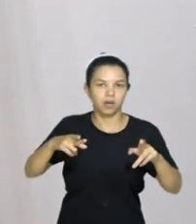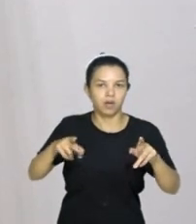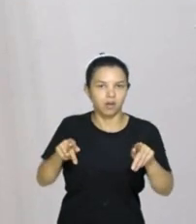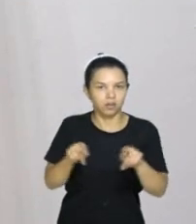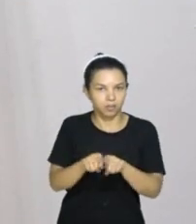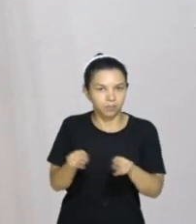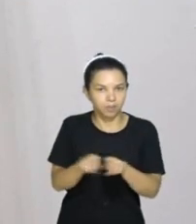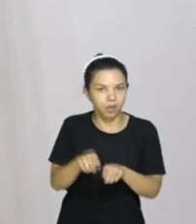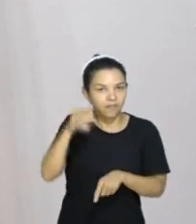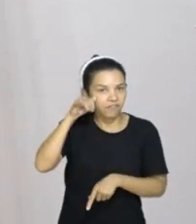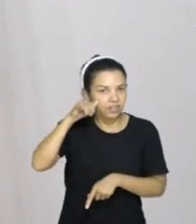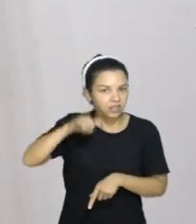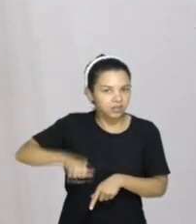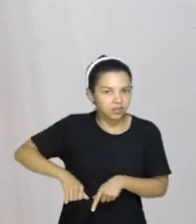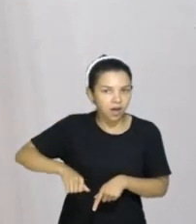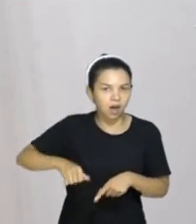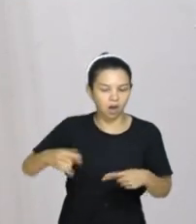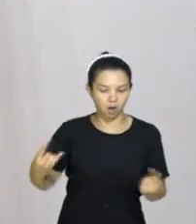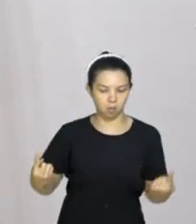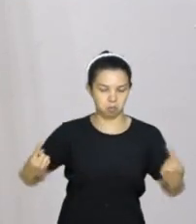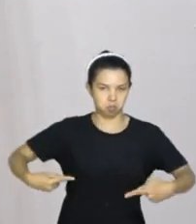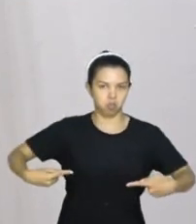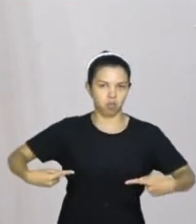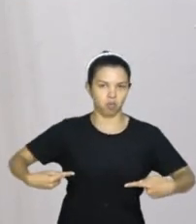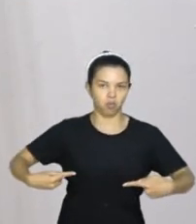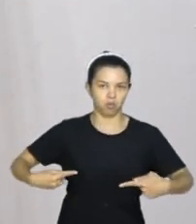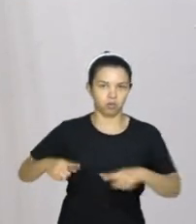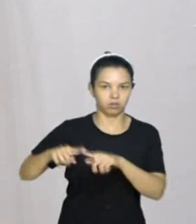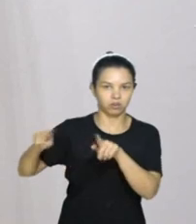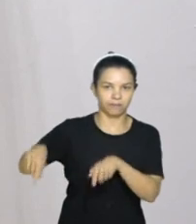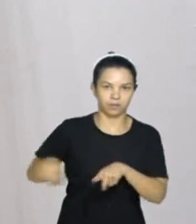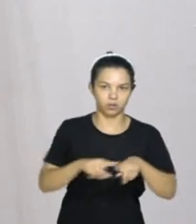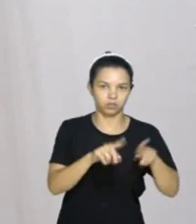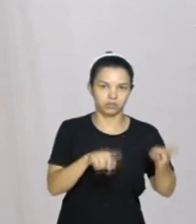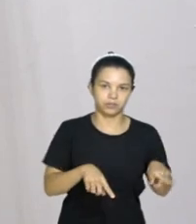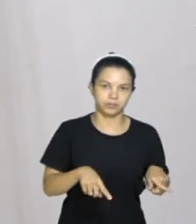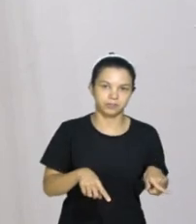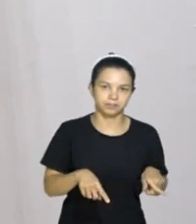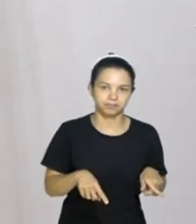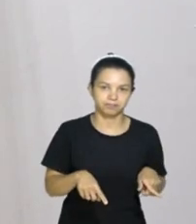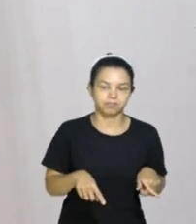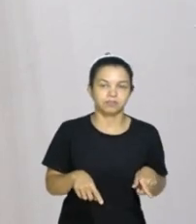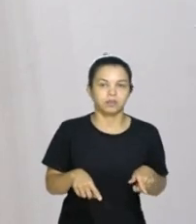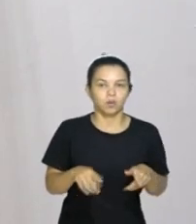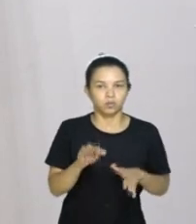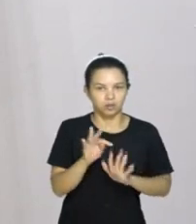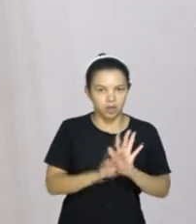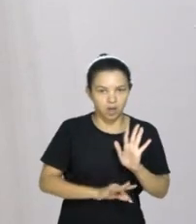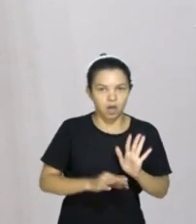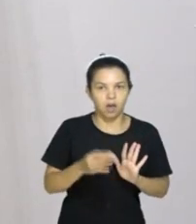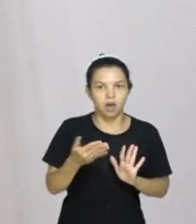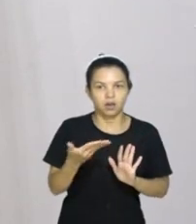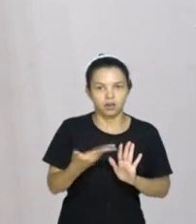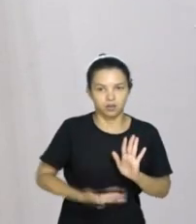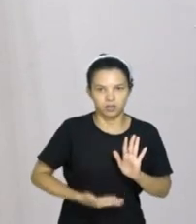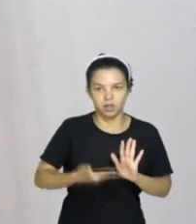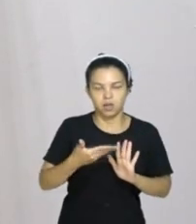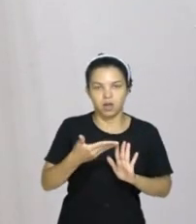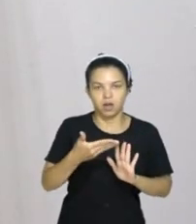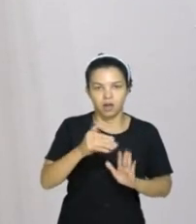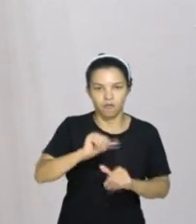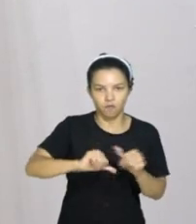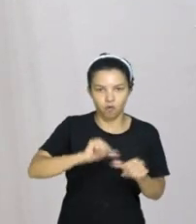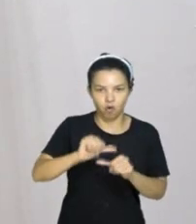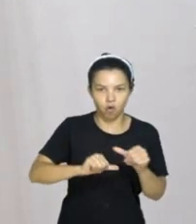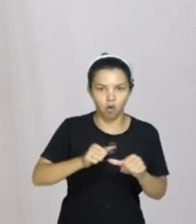servidores e tá acontecendo hoje Então o texto da reforma já começa a ser analisado aqui nós